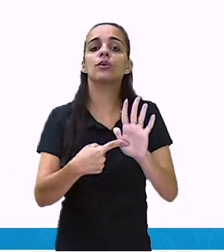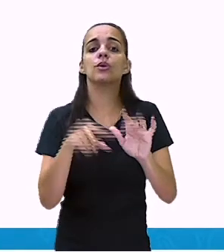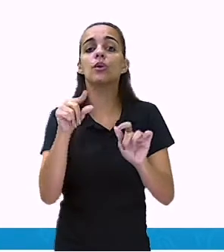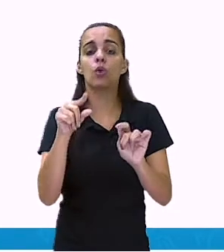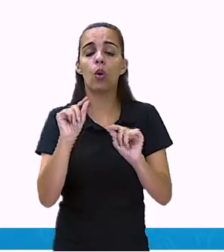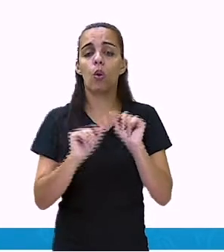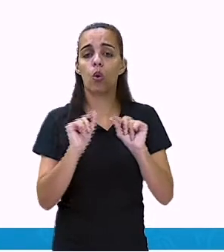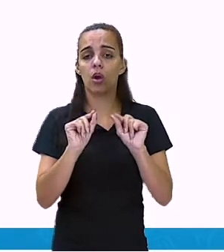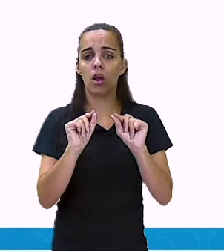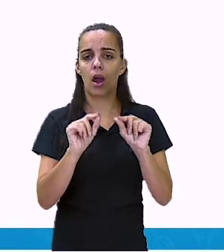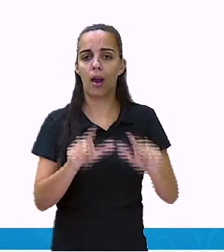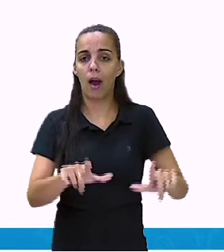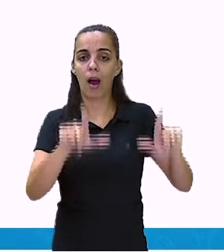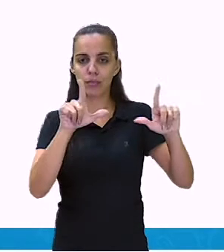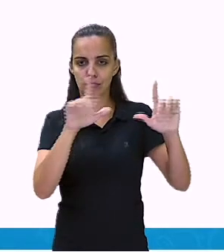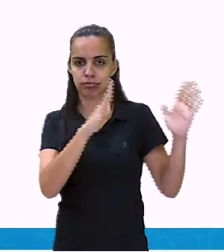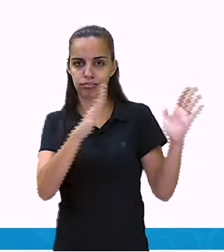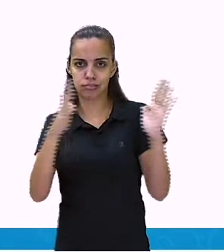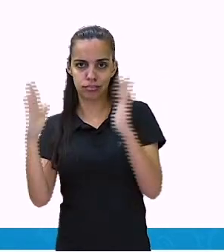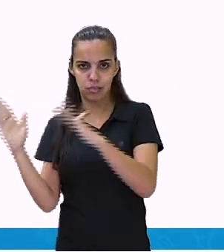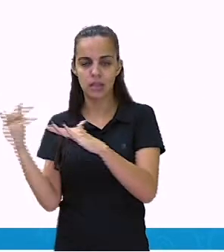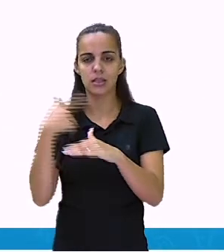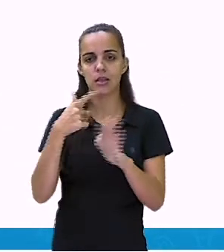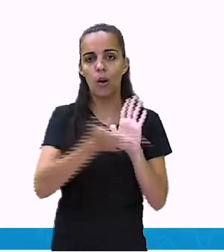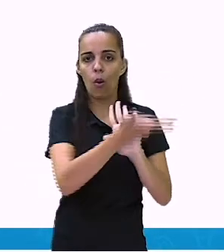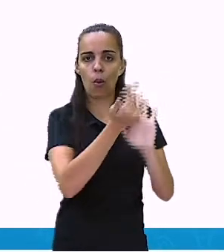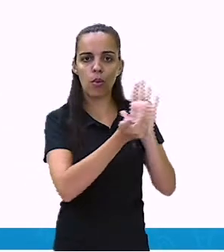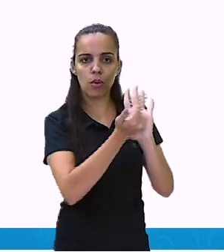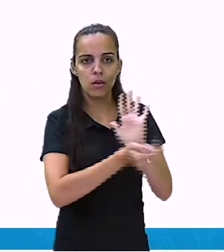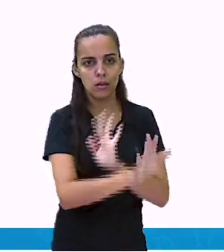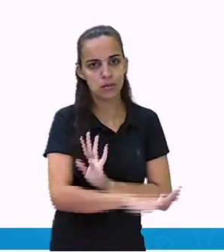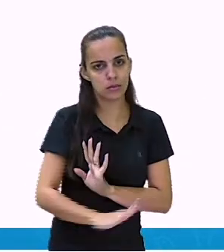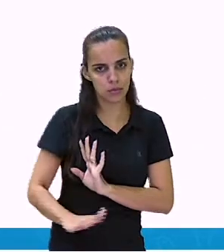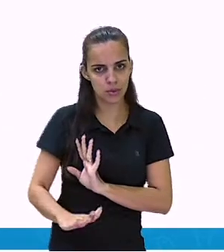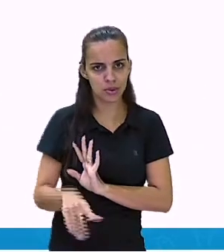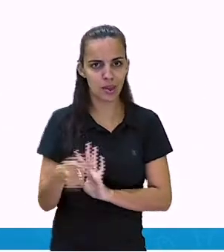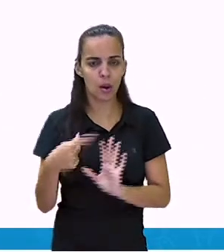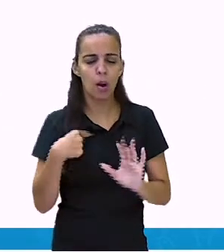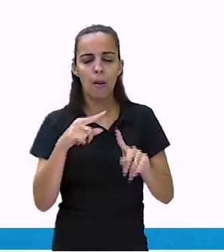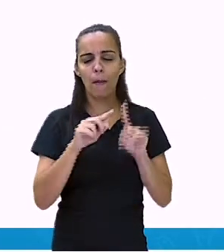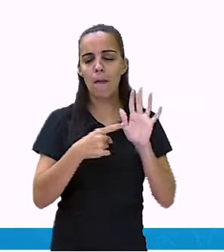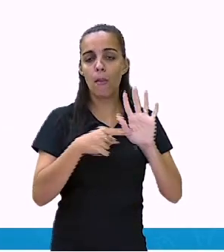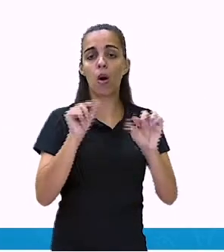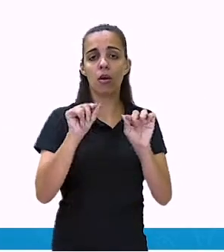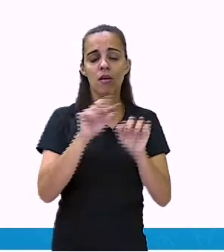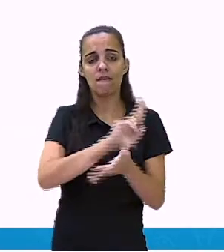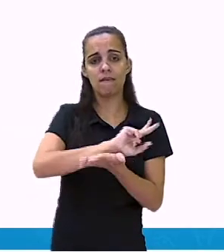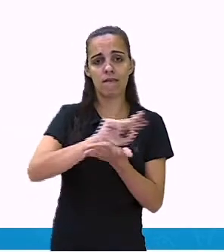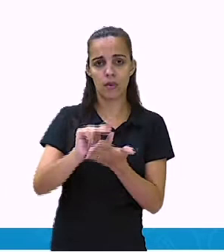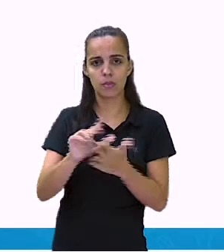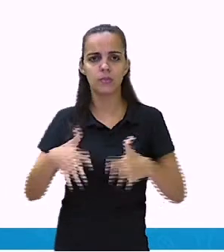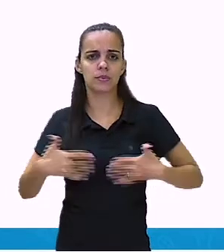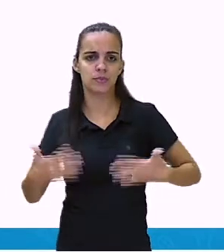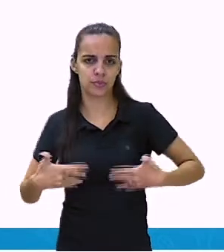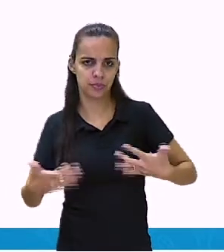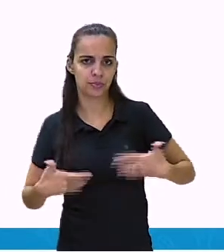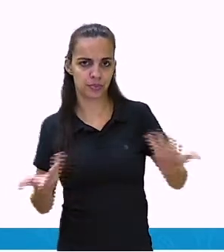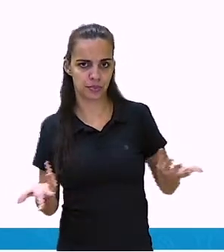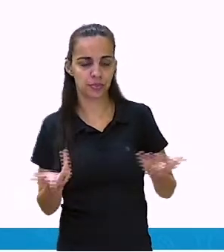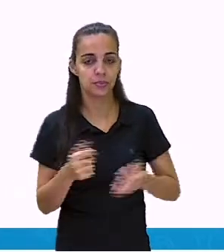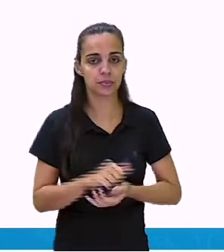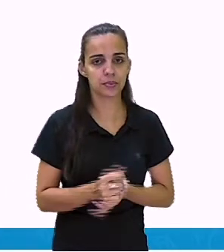seção Desenho, também com um pacote de animações. No entanto,